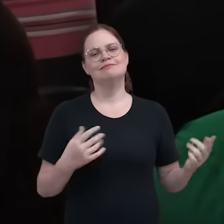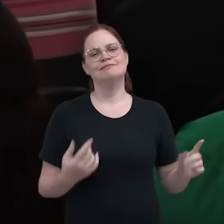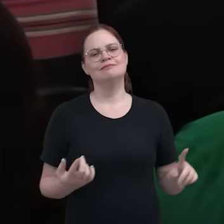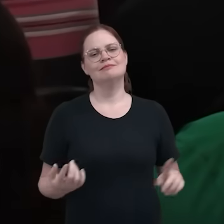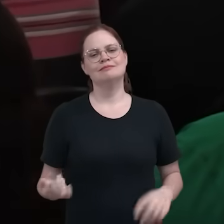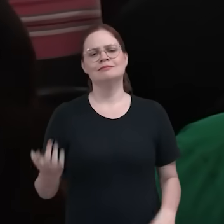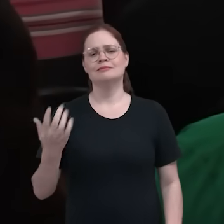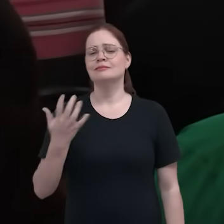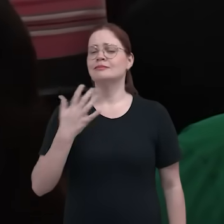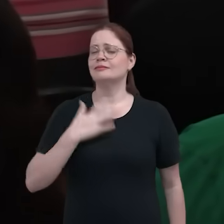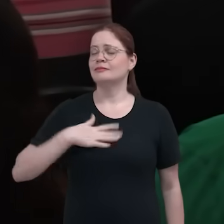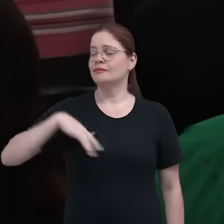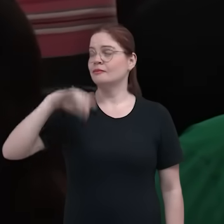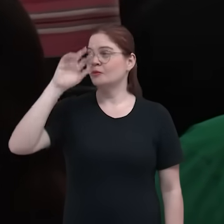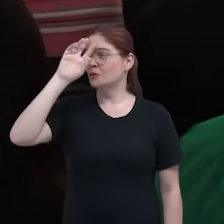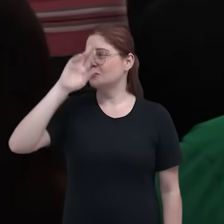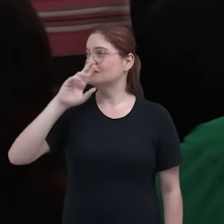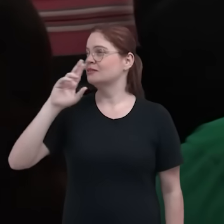quero